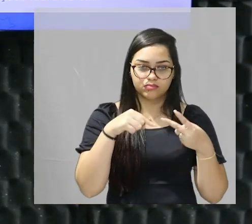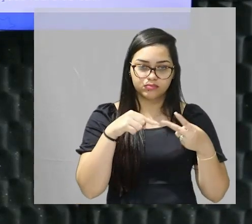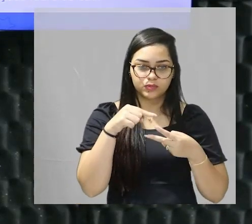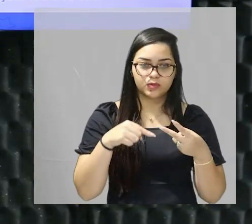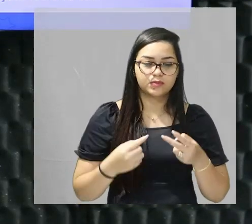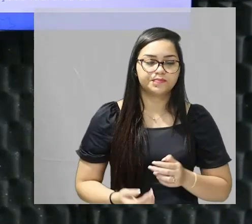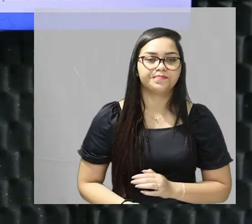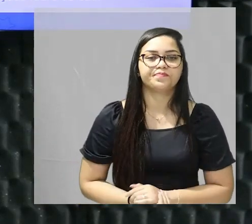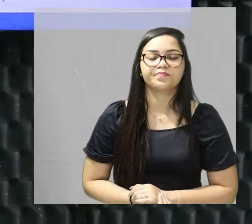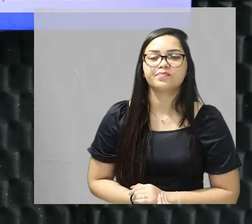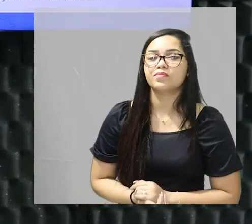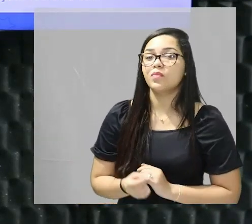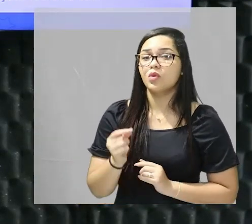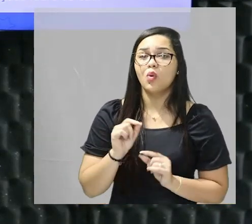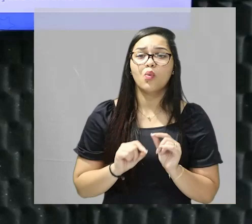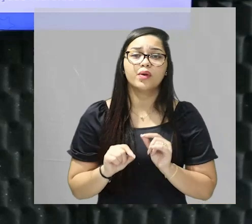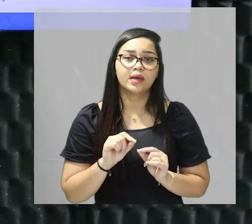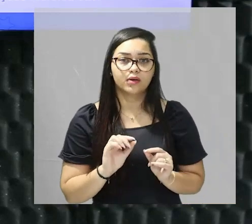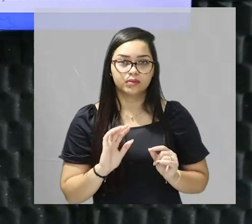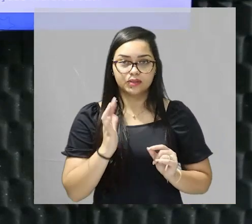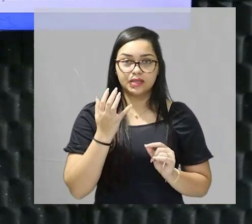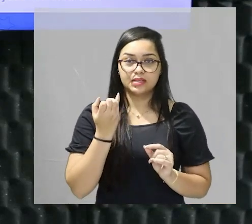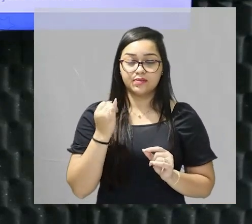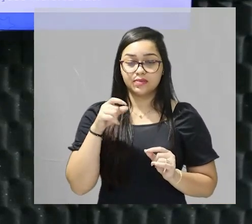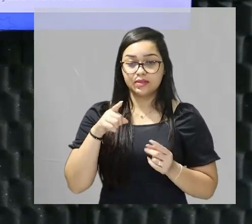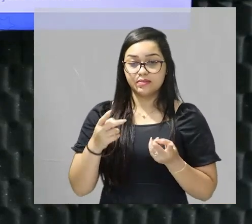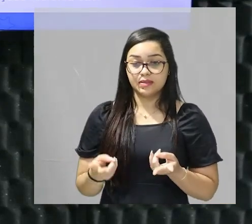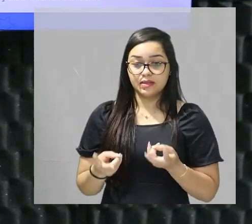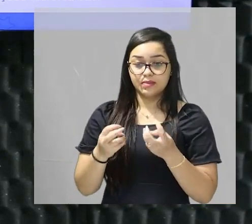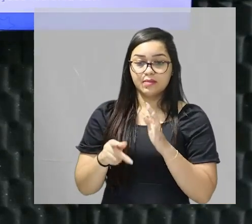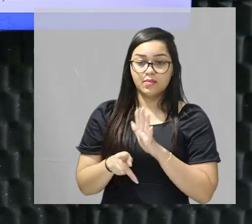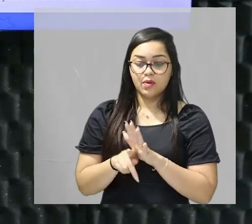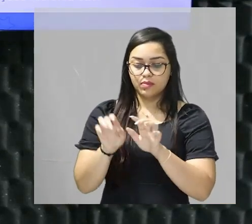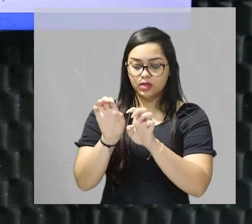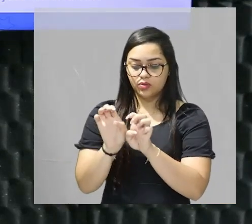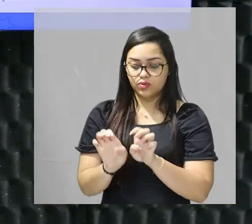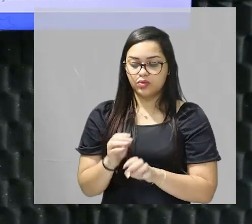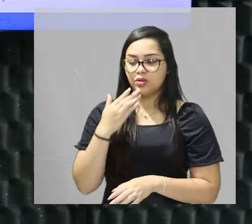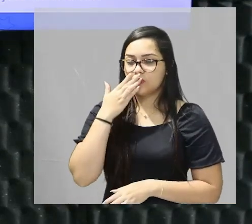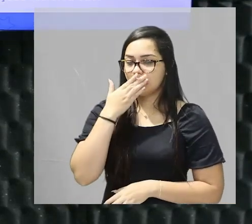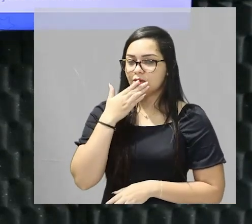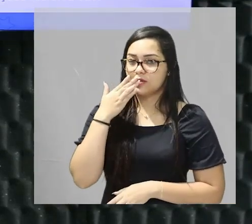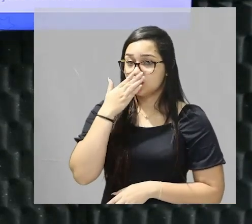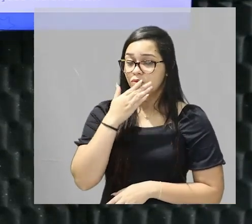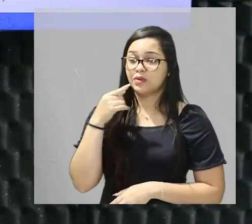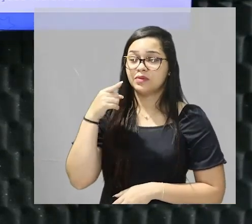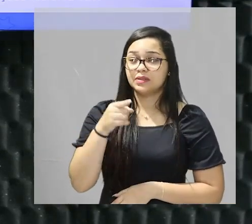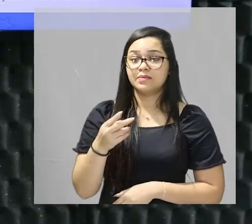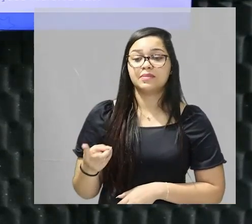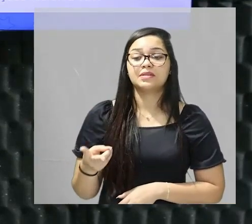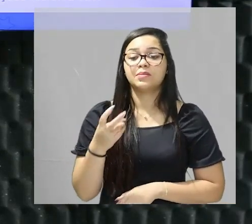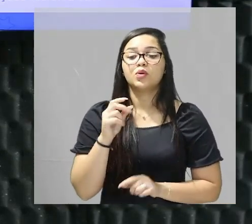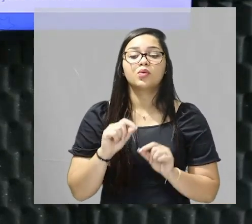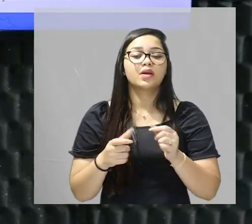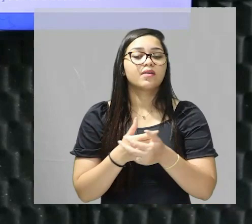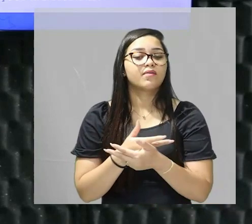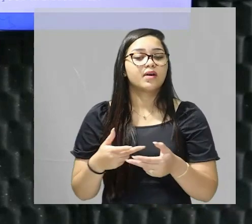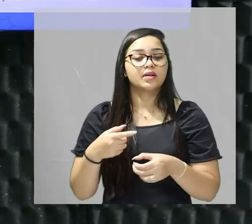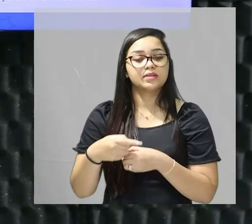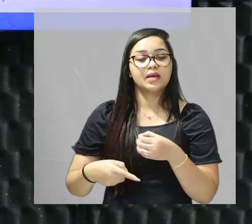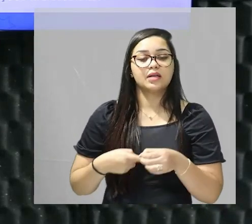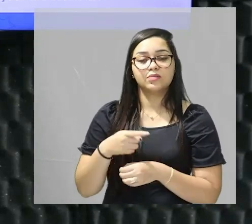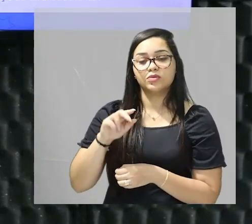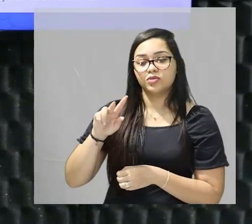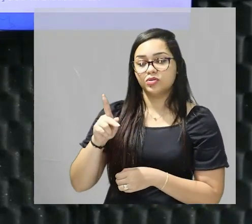Turminha, o que acontece? Se você observar na estrutura do açúcar, você vai observar vários átomos de